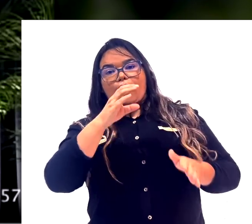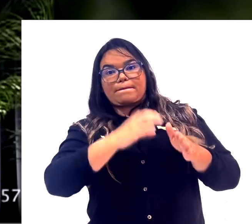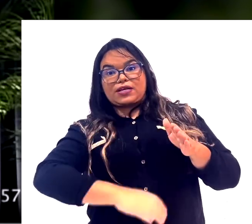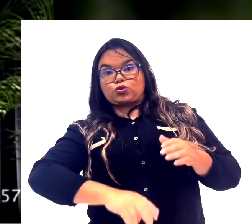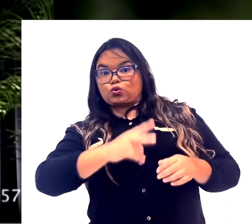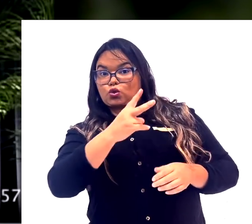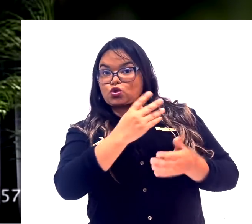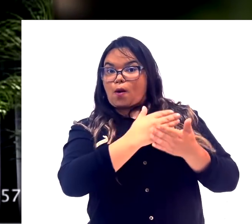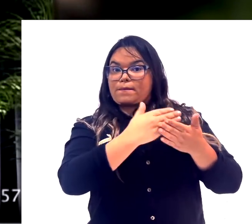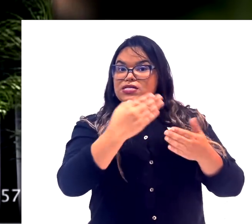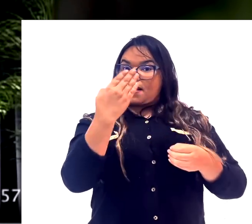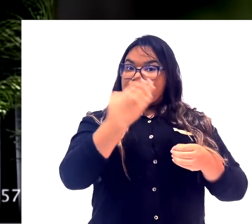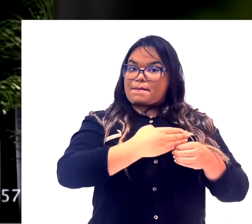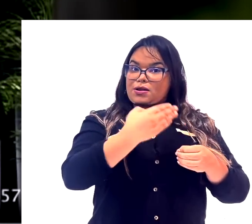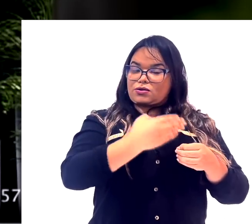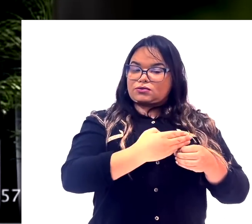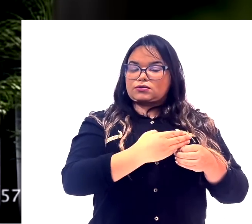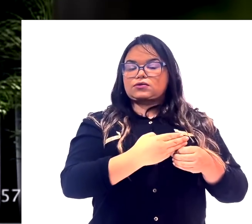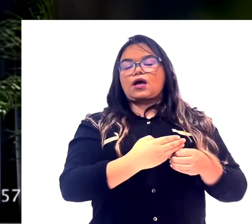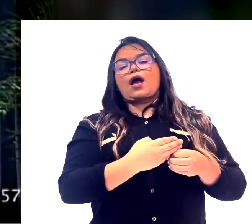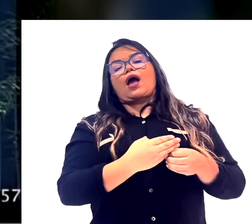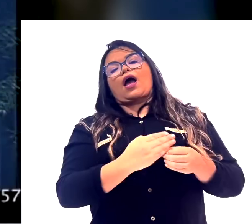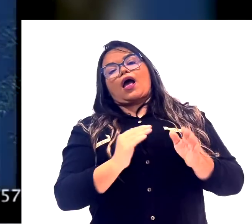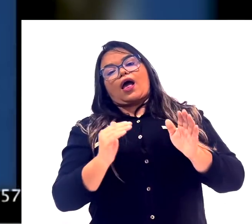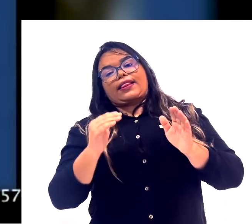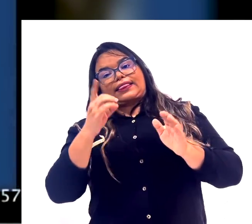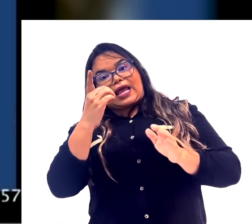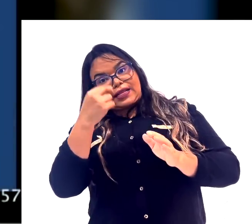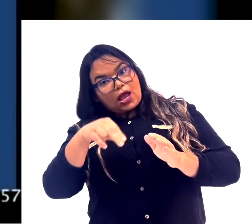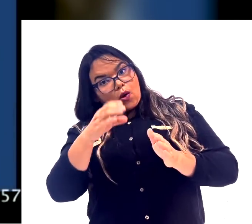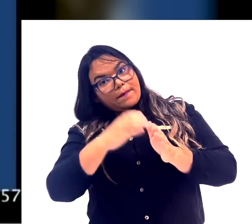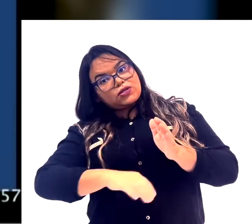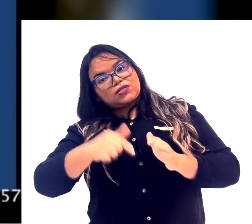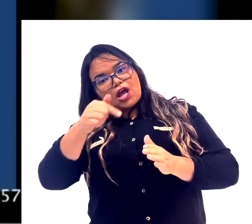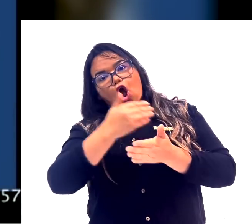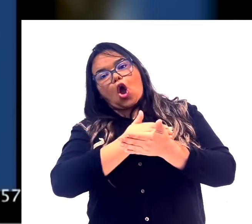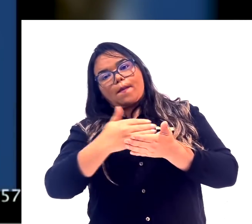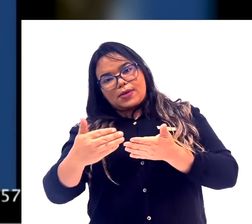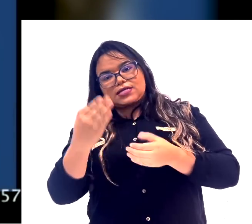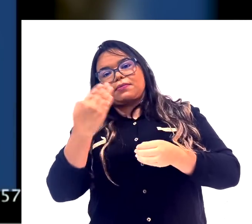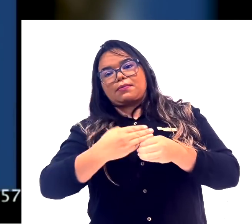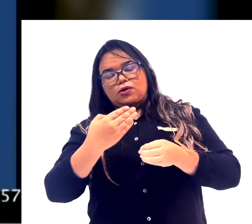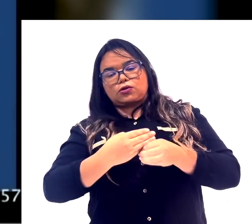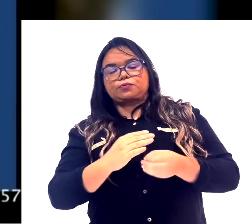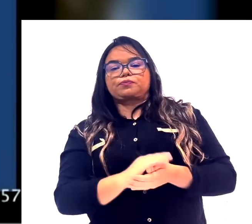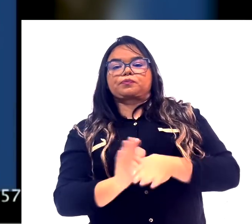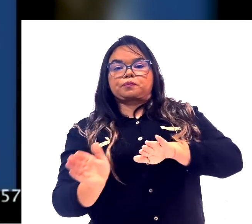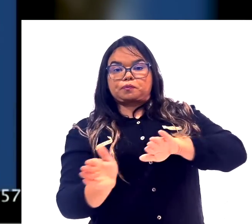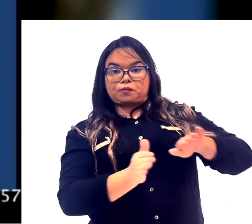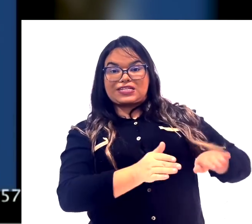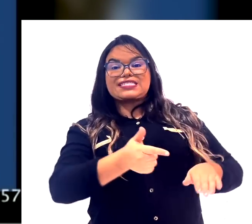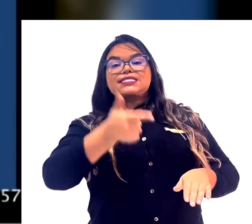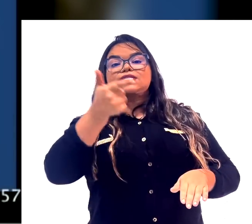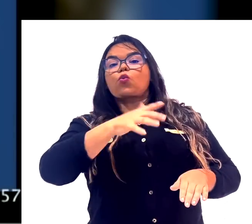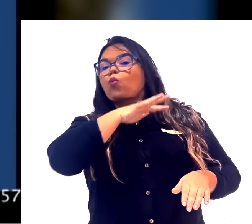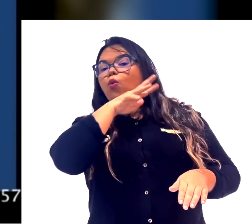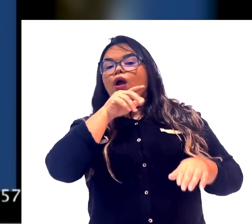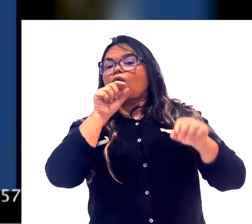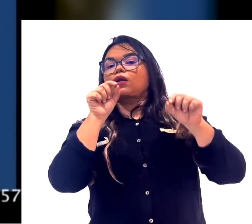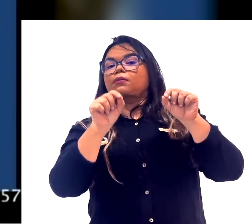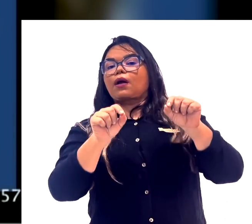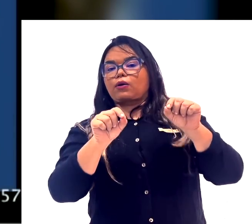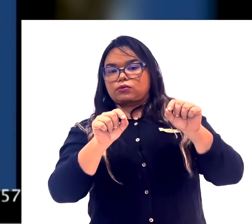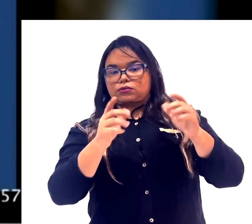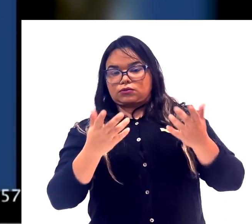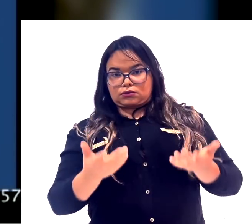Babilônia, e Daniel capítulo 7 começa com Babilônia. E eis aqui o segundo animal. Substitua isso por